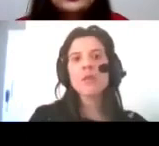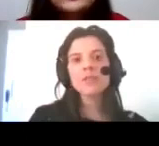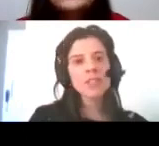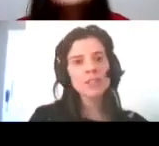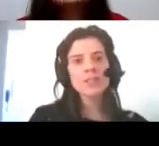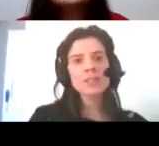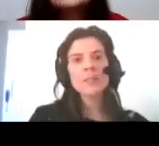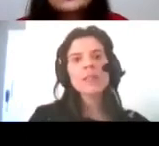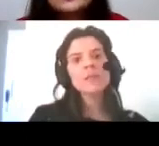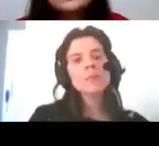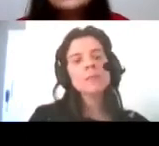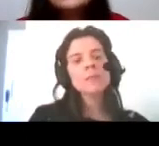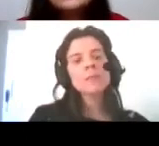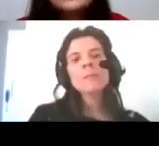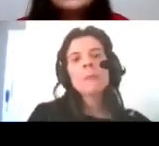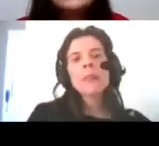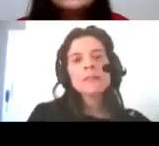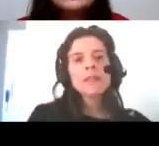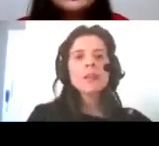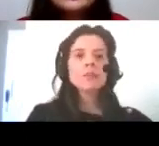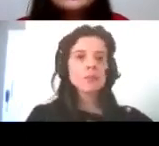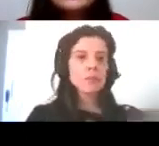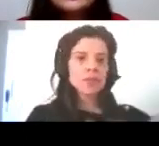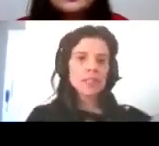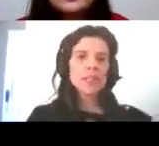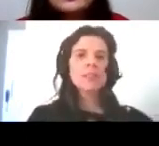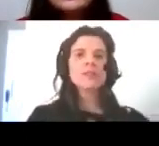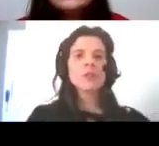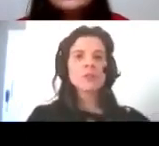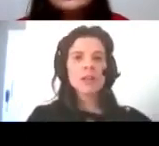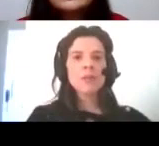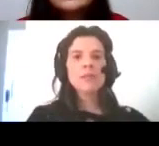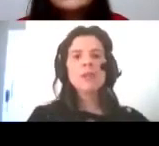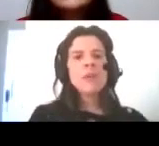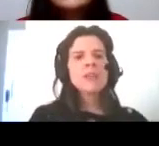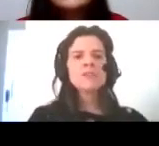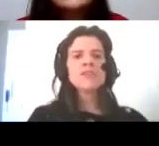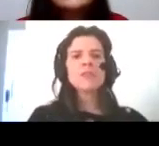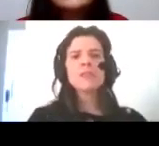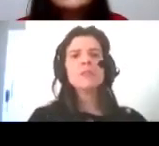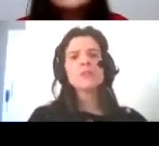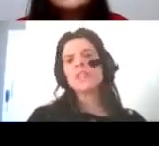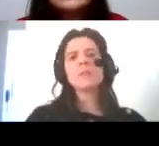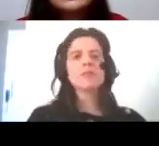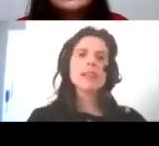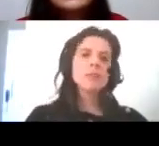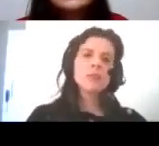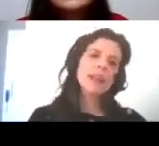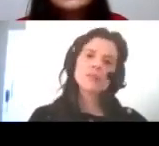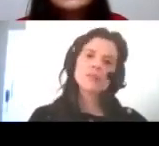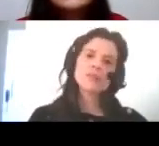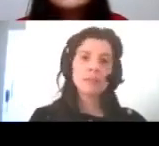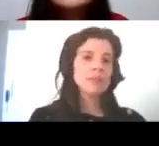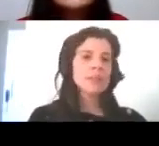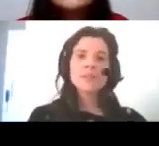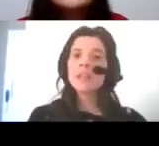com a Isso, gente. Então, pensa assim, se eu sou um engenheiro, estou no cargo de comissão, eu posso desenvolver um projeto particular no meu horário